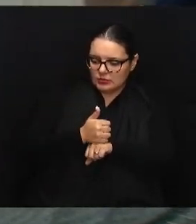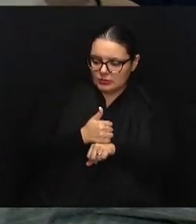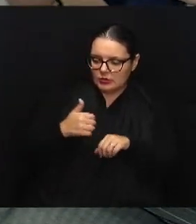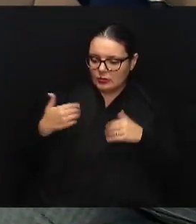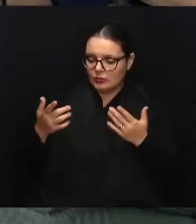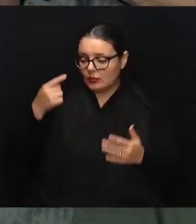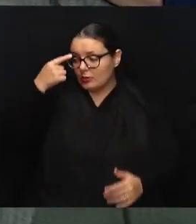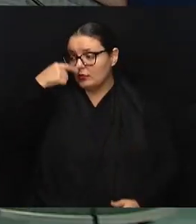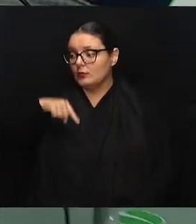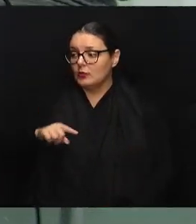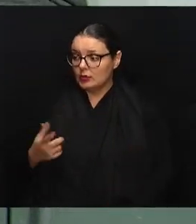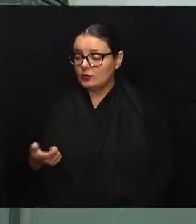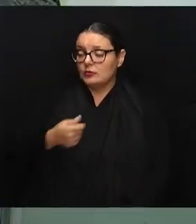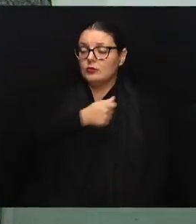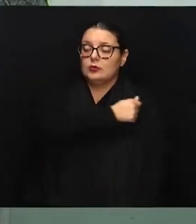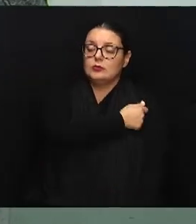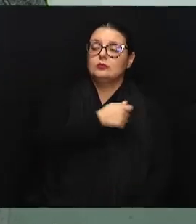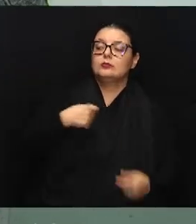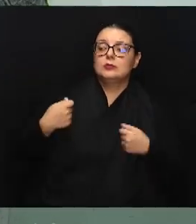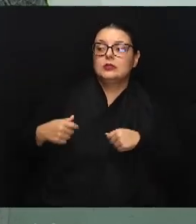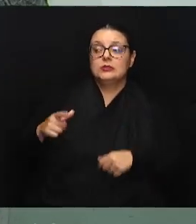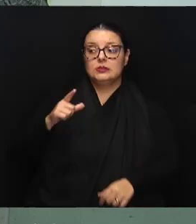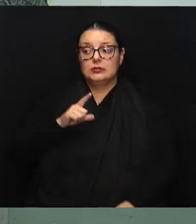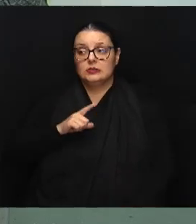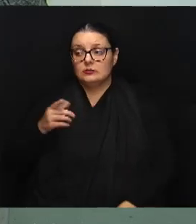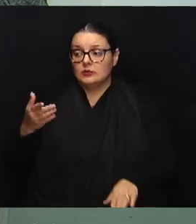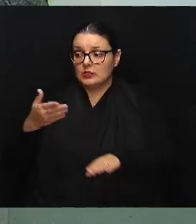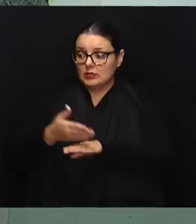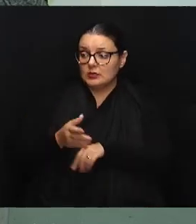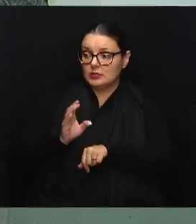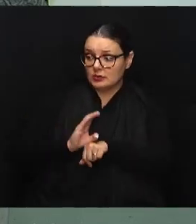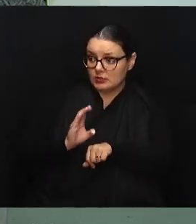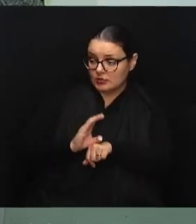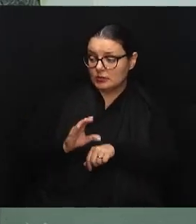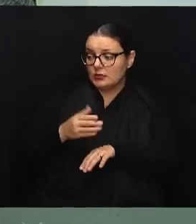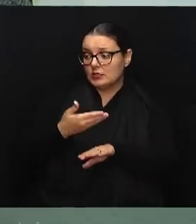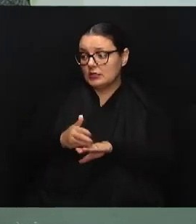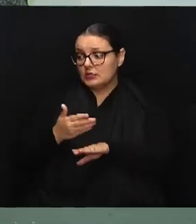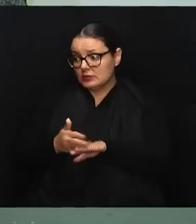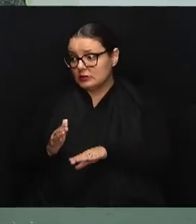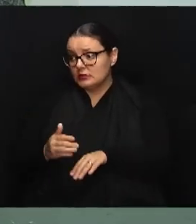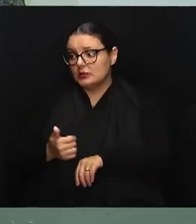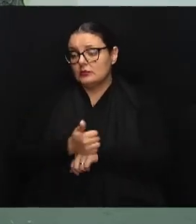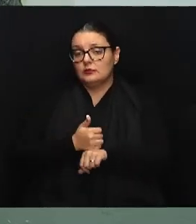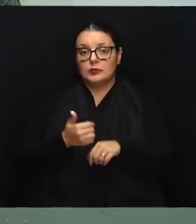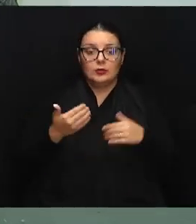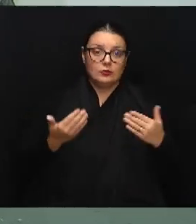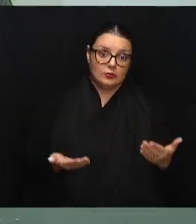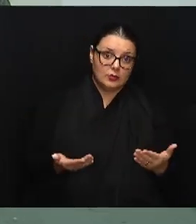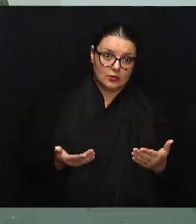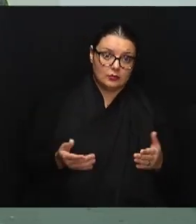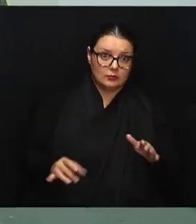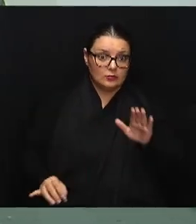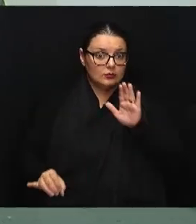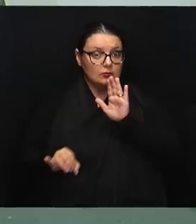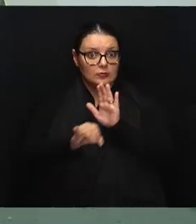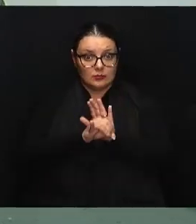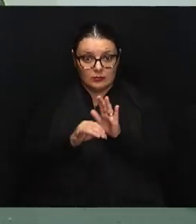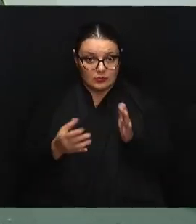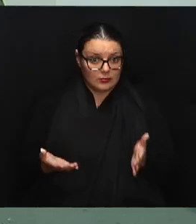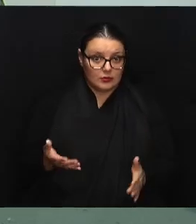perfil o aluno deve ter para ele ingressar nesse curso, exercer a profissão? Bom, uma identidade com a área